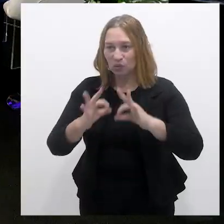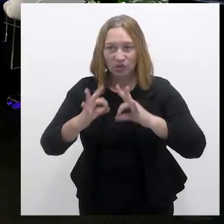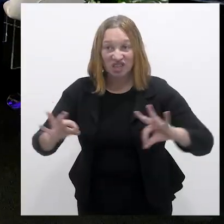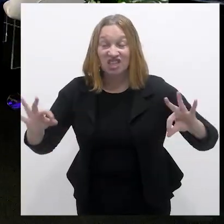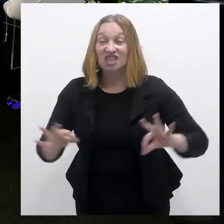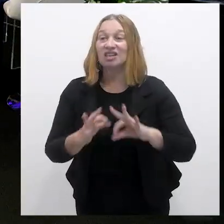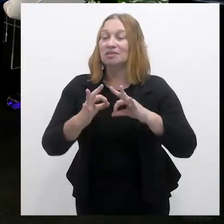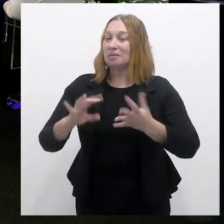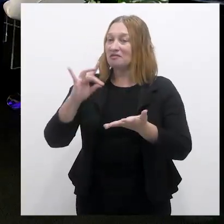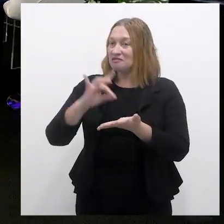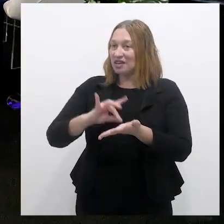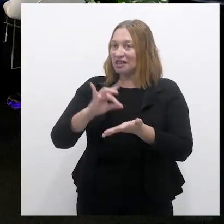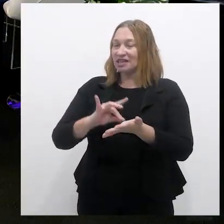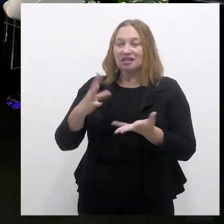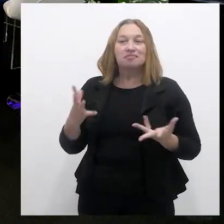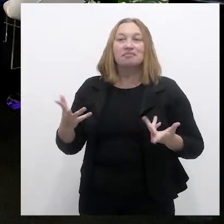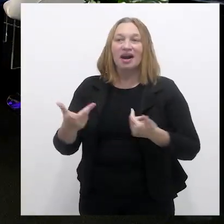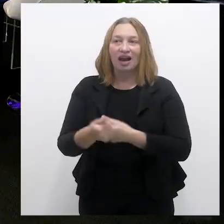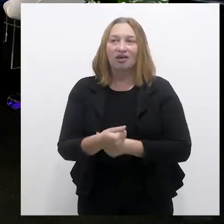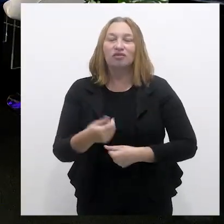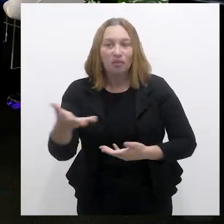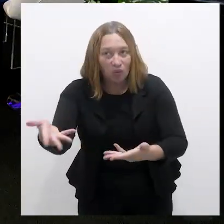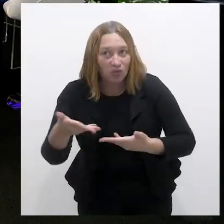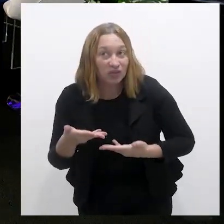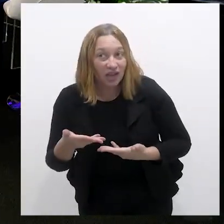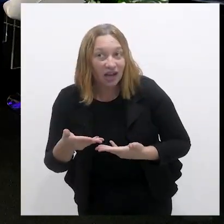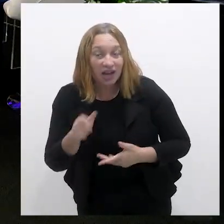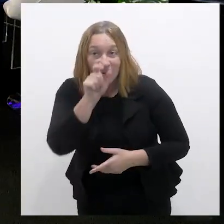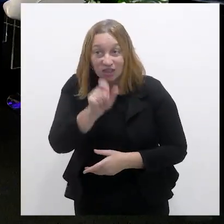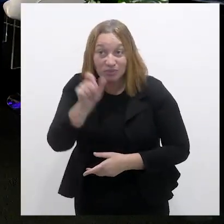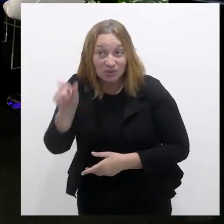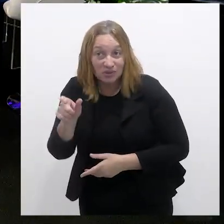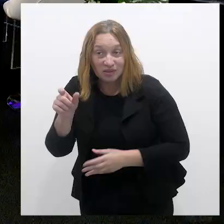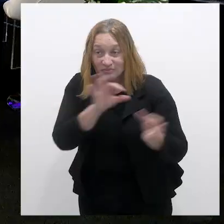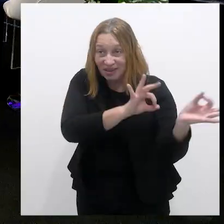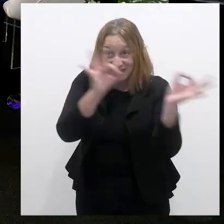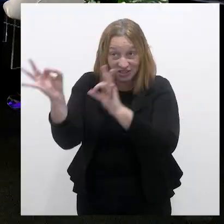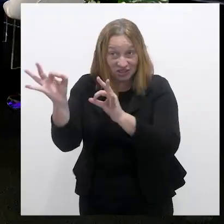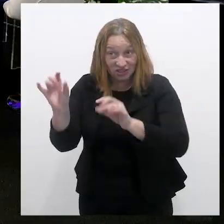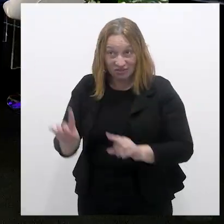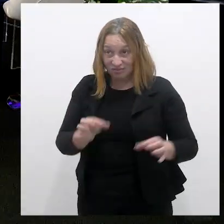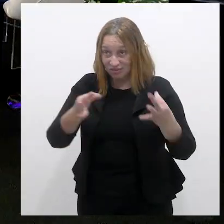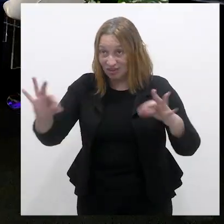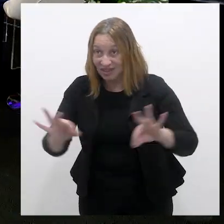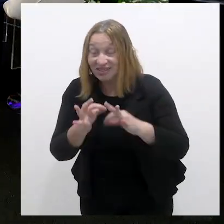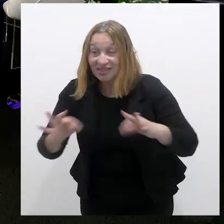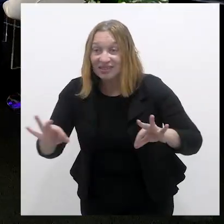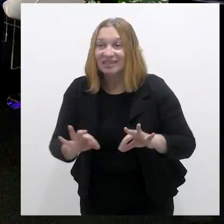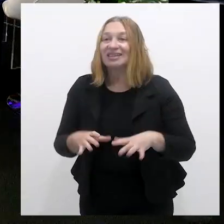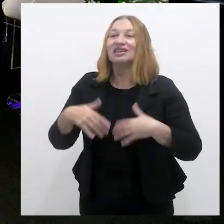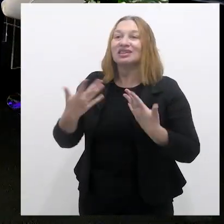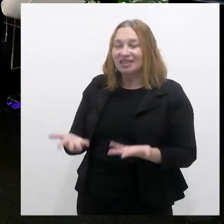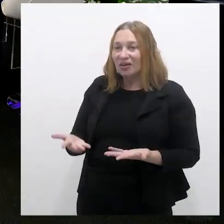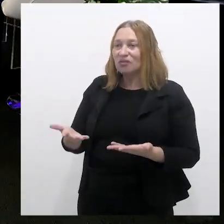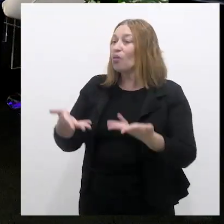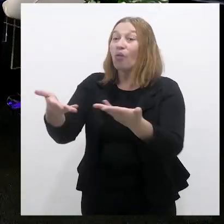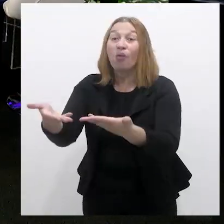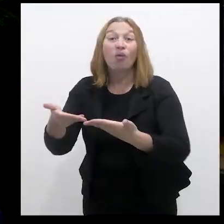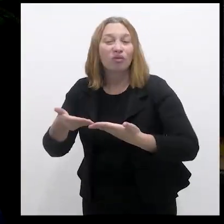frente de uma orquestra deve ser uma coisa realmente maravilhosa. Vamos convidar o público para assistir o concerto?